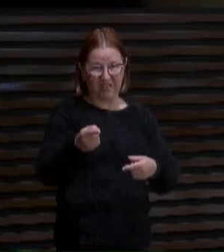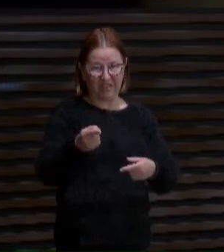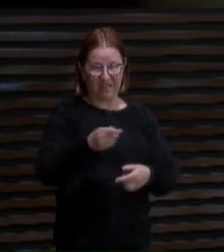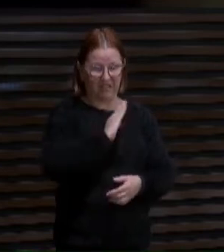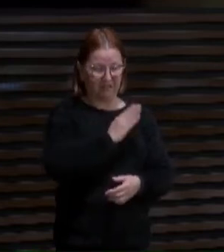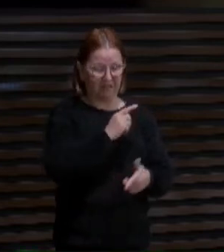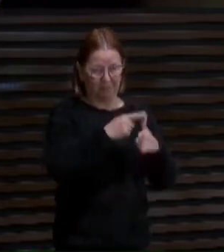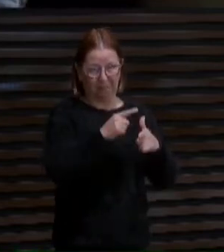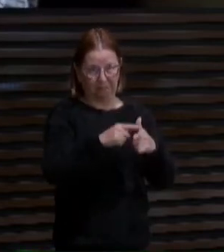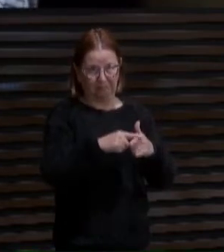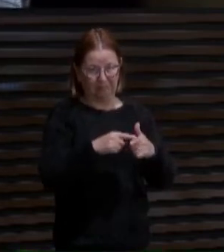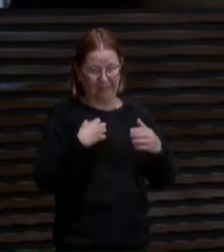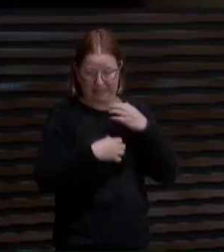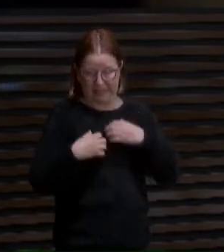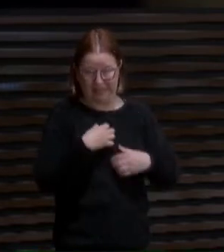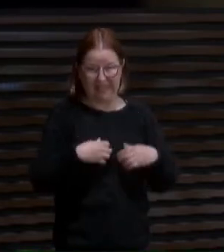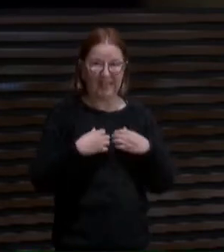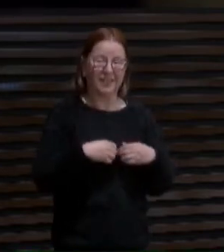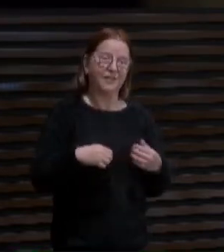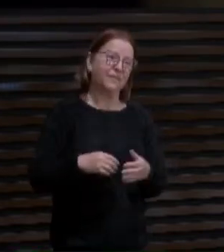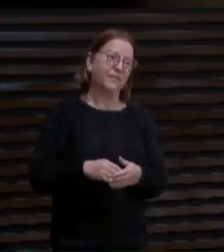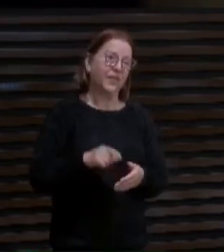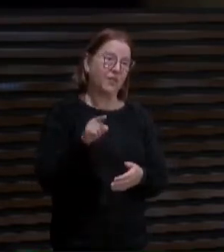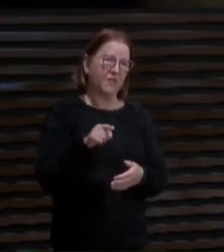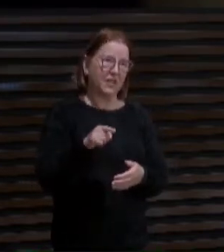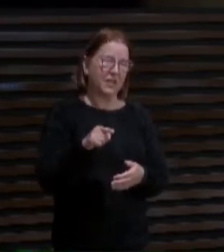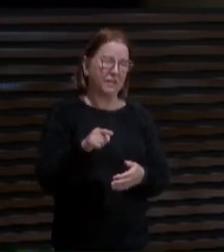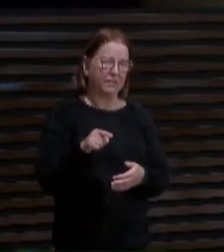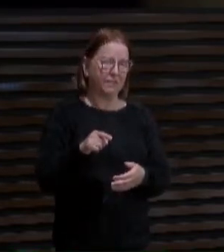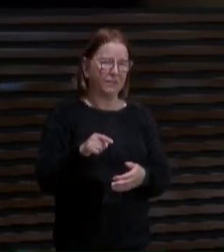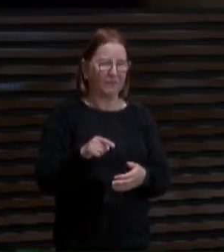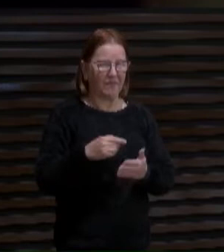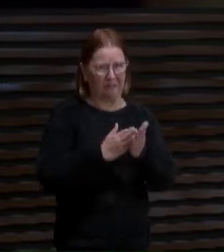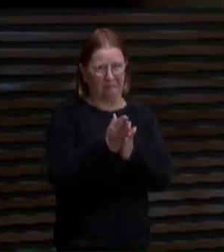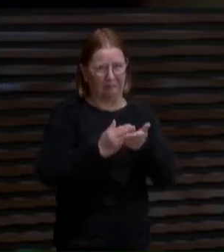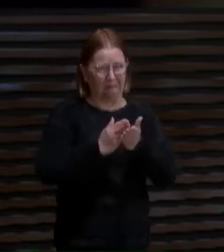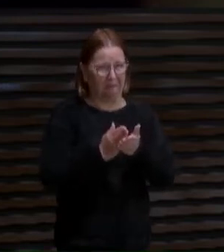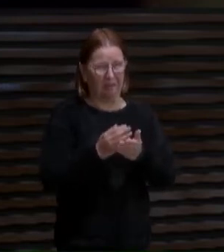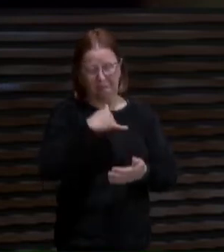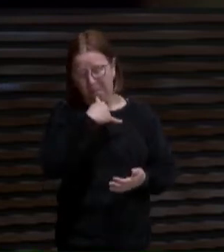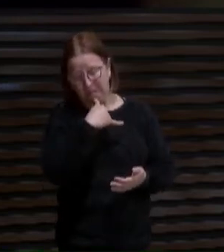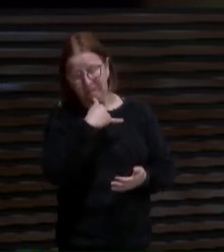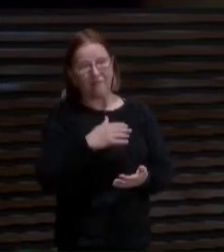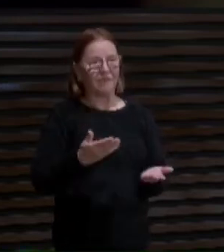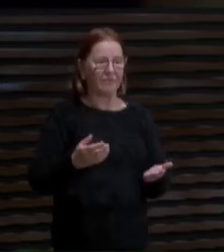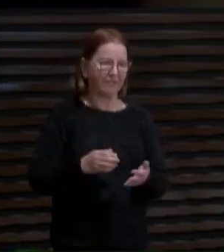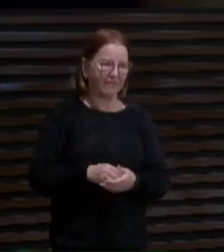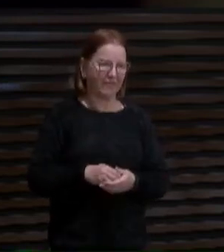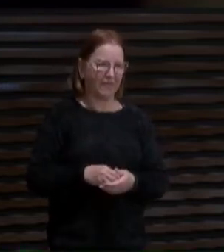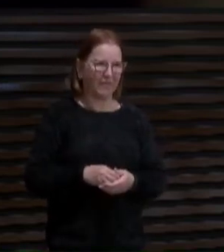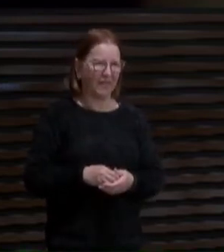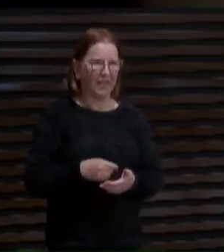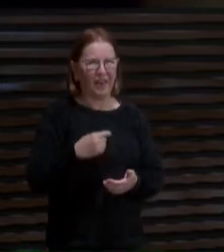você tá aí ansioso você tá angustiado você tem Amargurado é eu